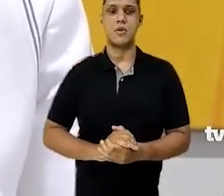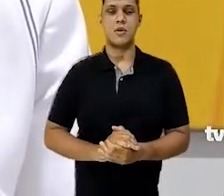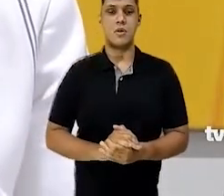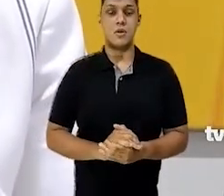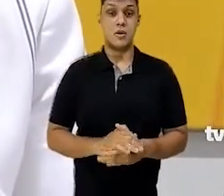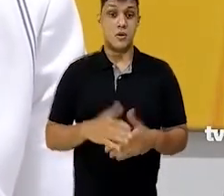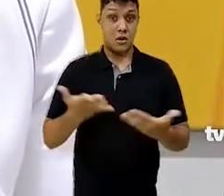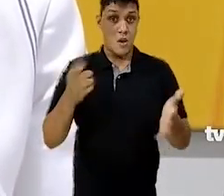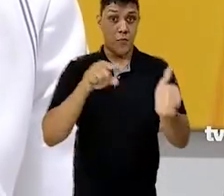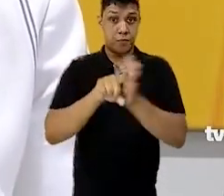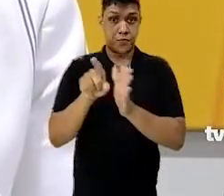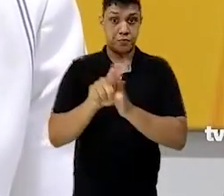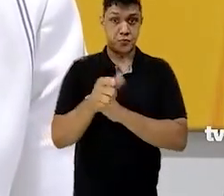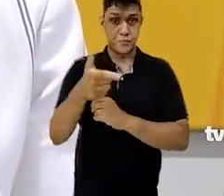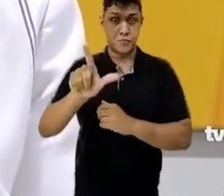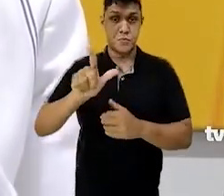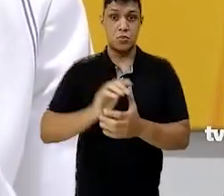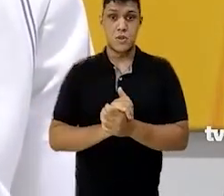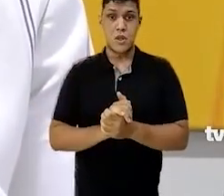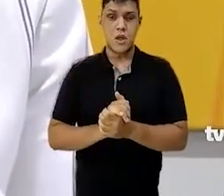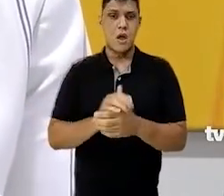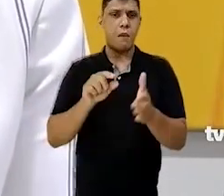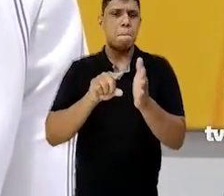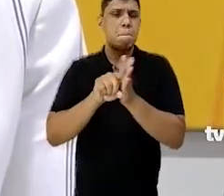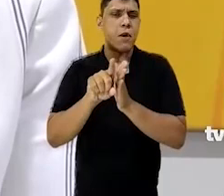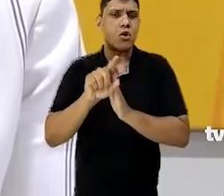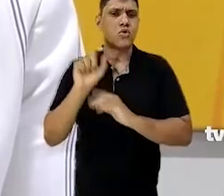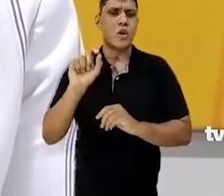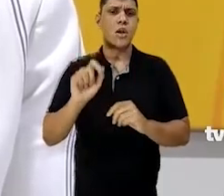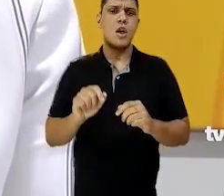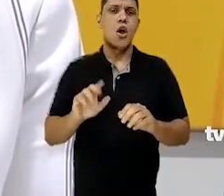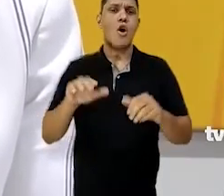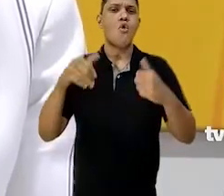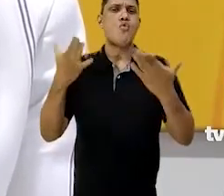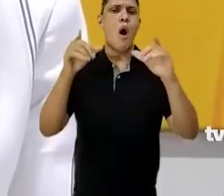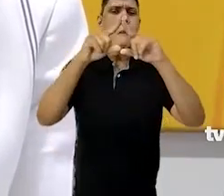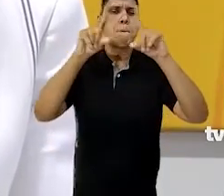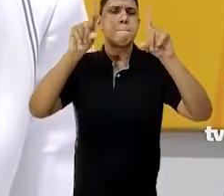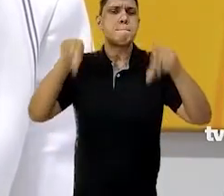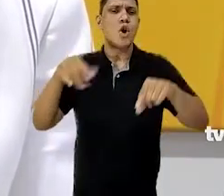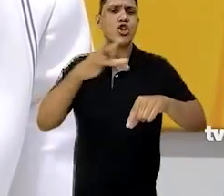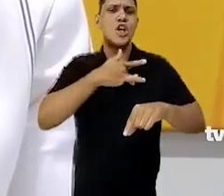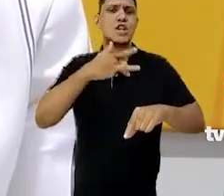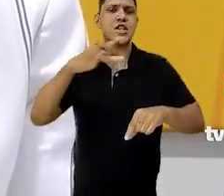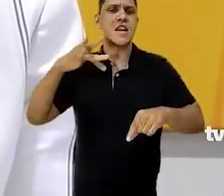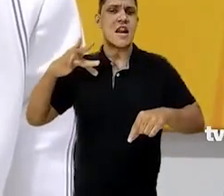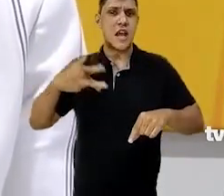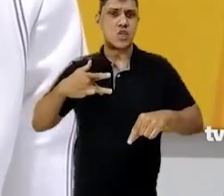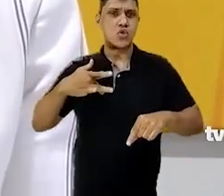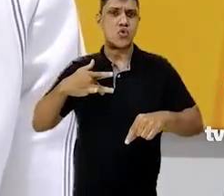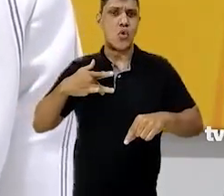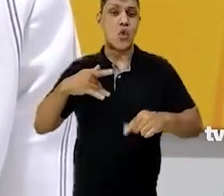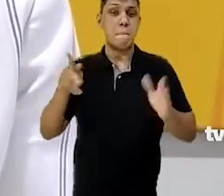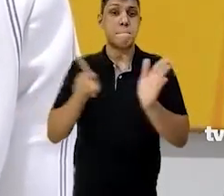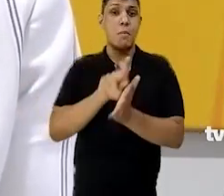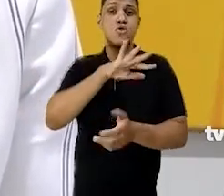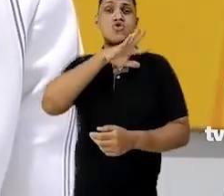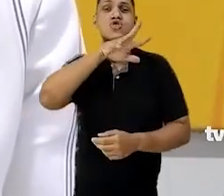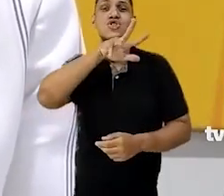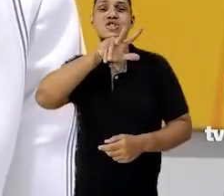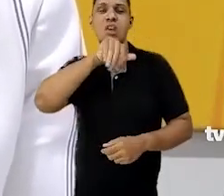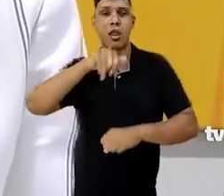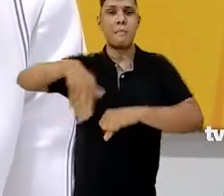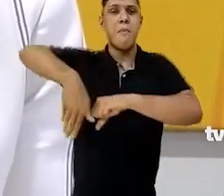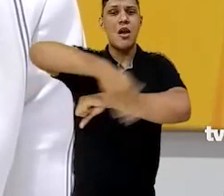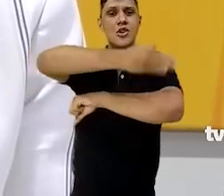A próxima pergunta é: qual o seu projeto para a saúde no tocante aos animais de rua, uma vez